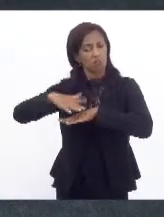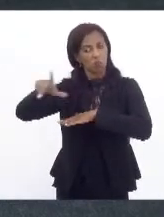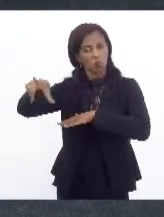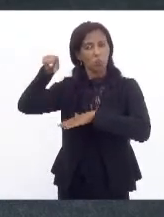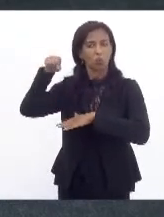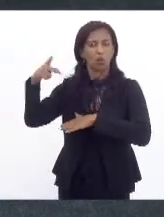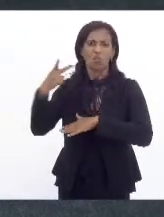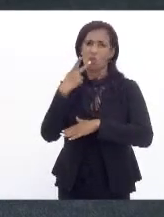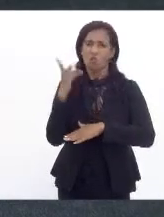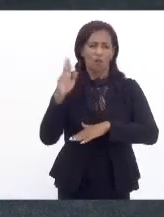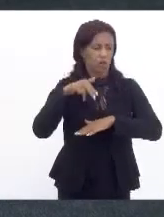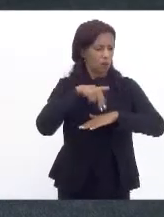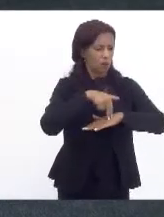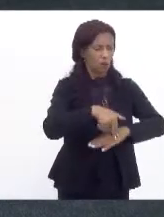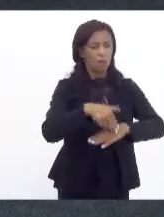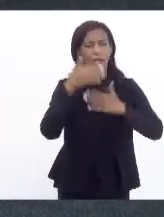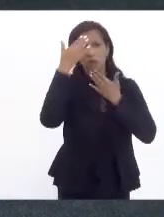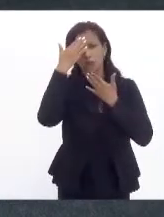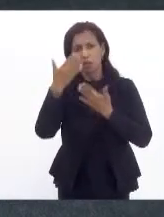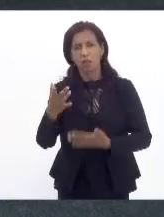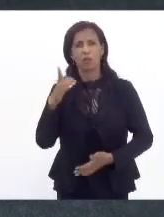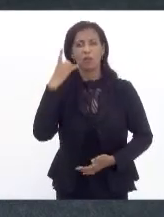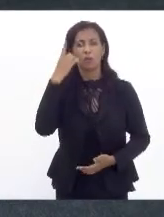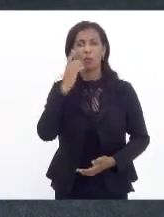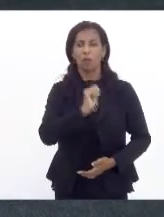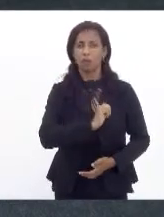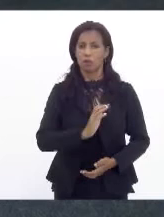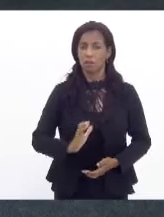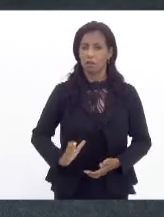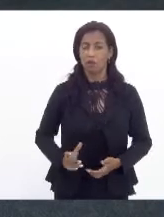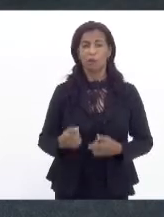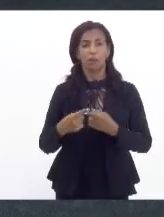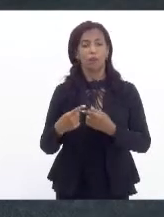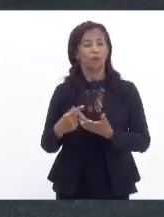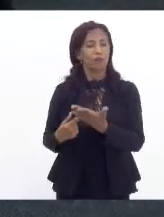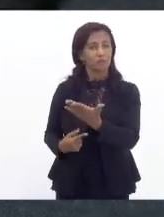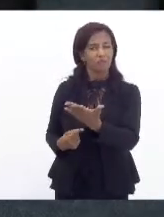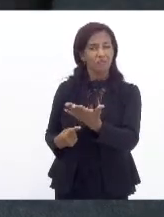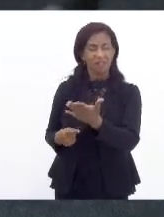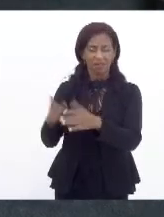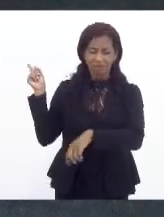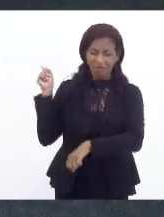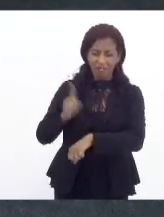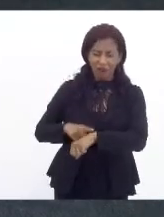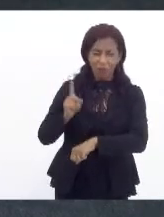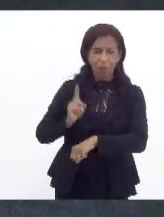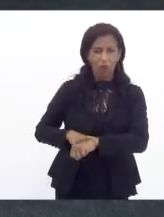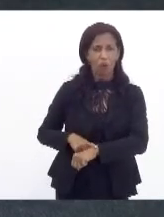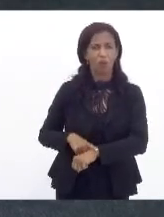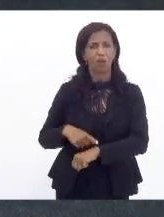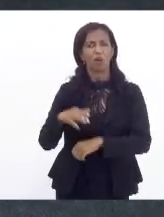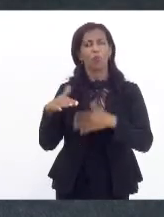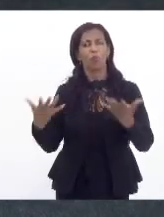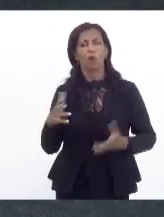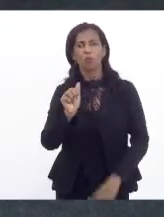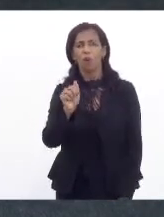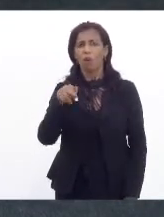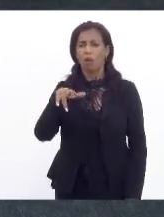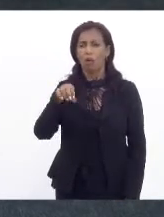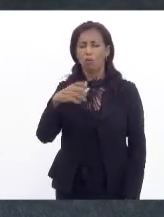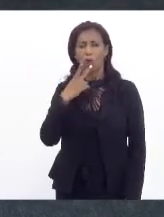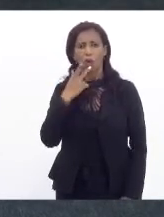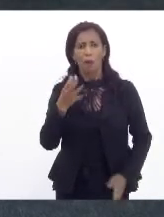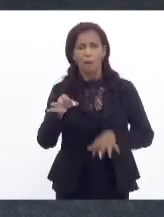não falei da tribuna, mas agradecer ao deputado André Siciliano, porque o André, de primeira e de saída, quando o Antônio Cláudio veio aqui para